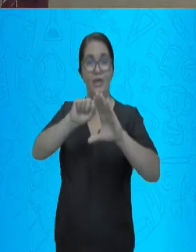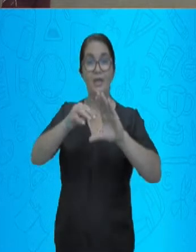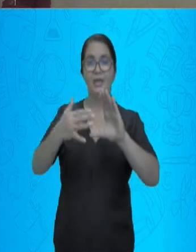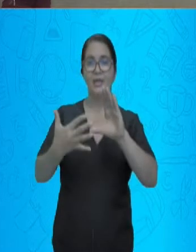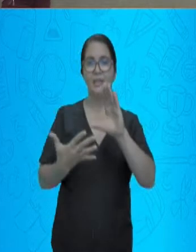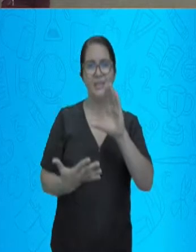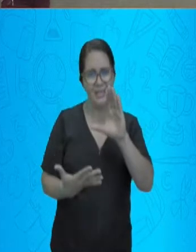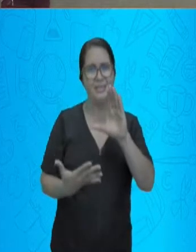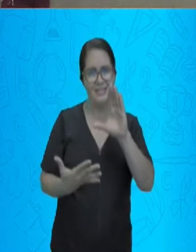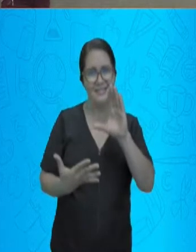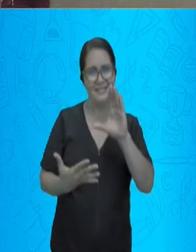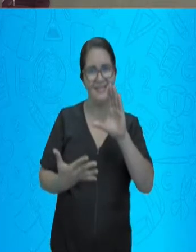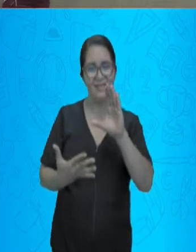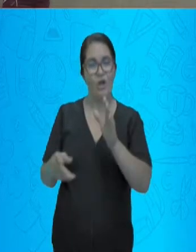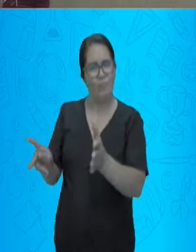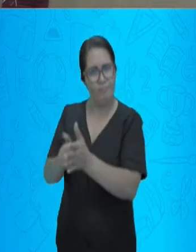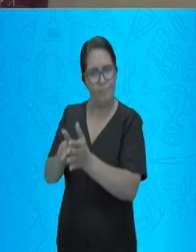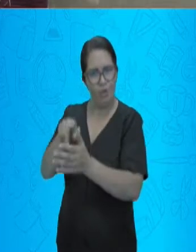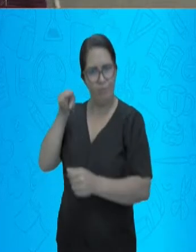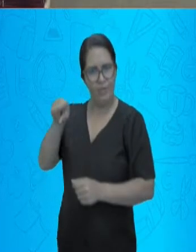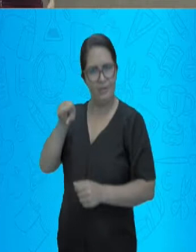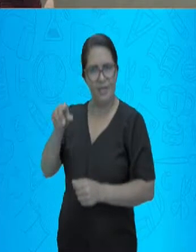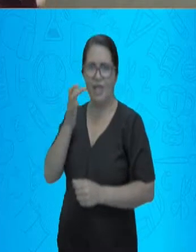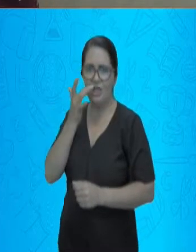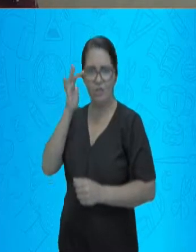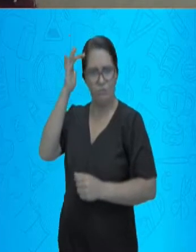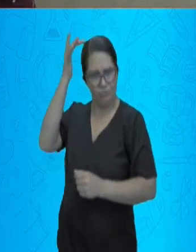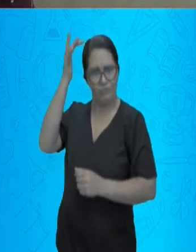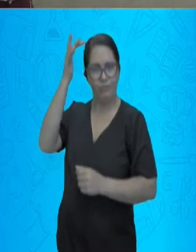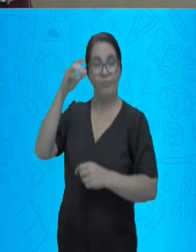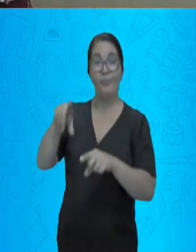também mercúrio. O